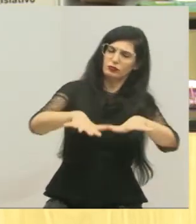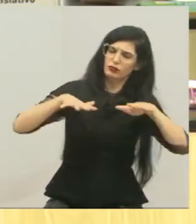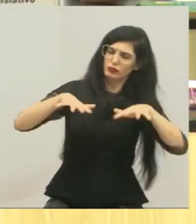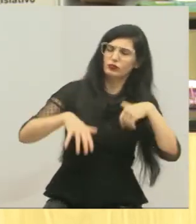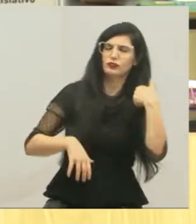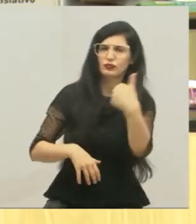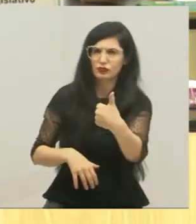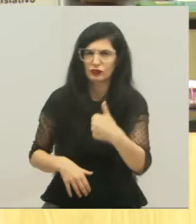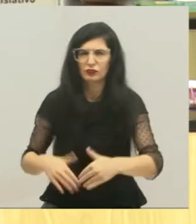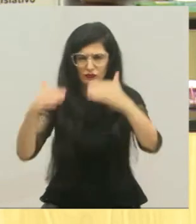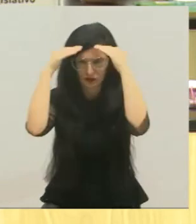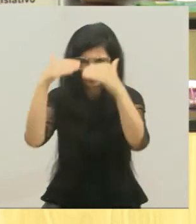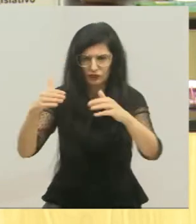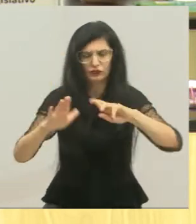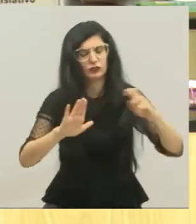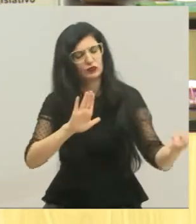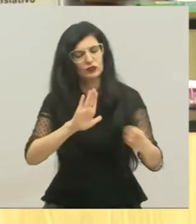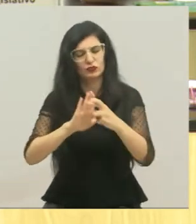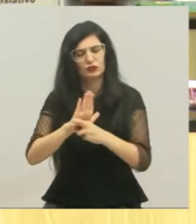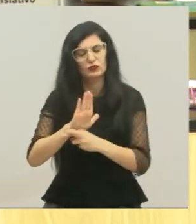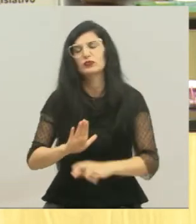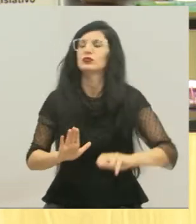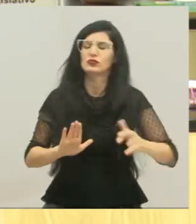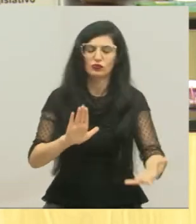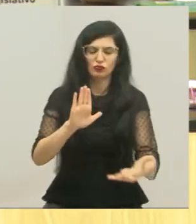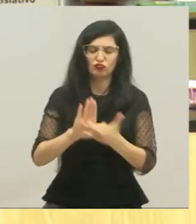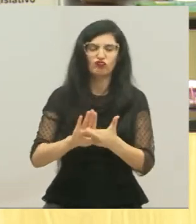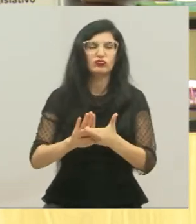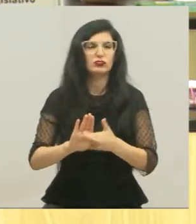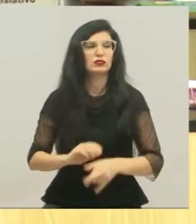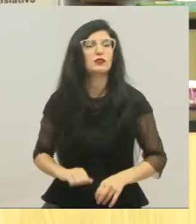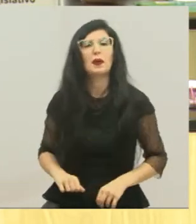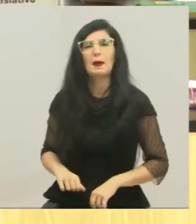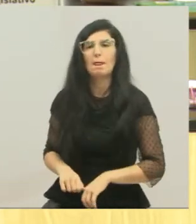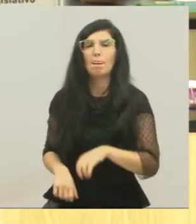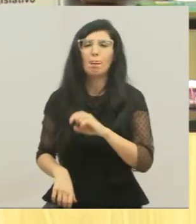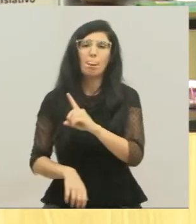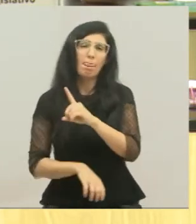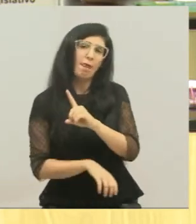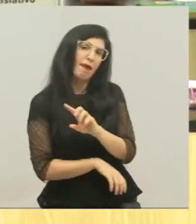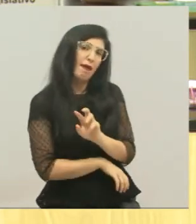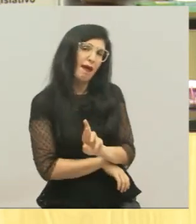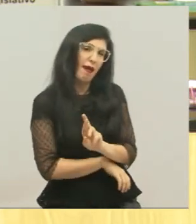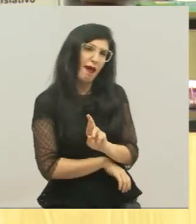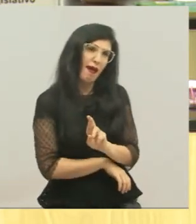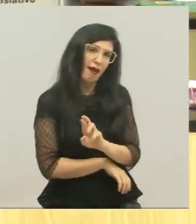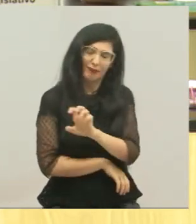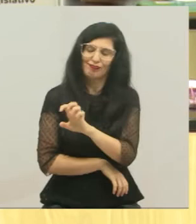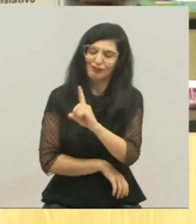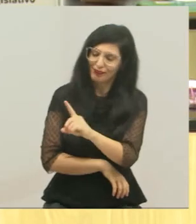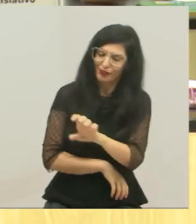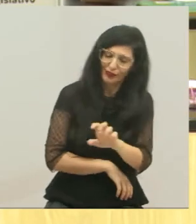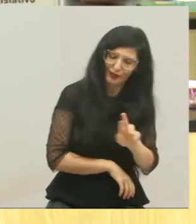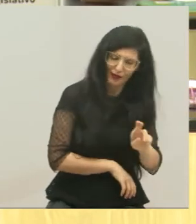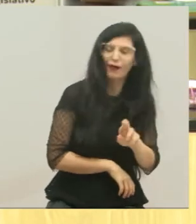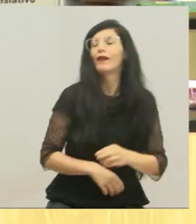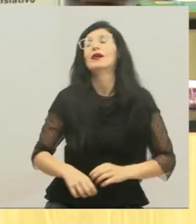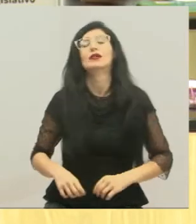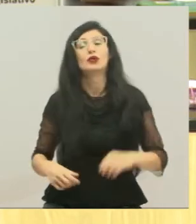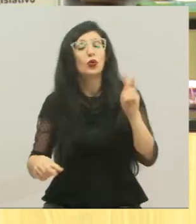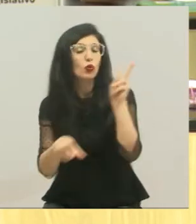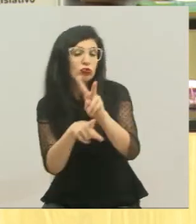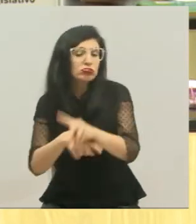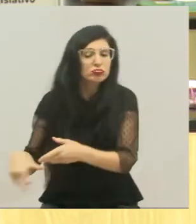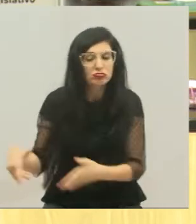plenário, cumpridas as formalidades regimentais, seja oficiado ao DR, Departamento de Estradas de Rodagem do Estado de São